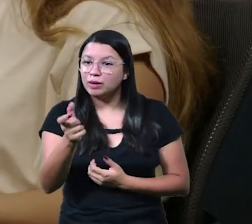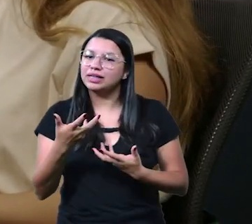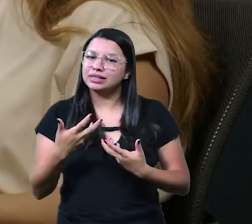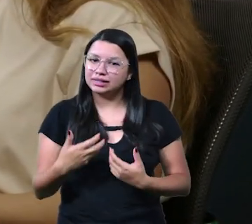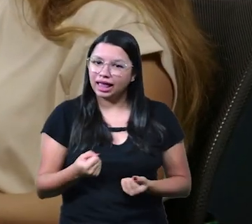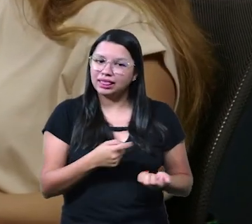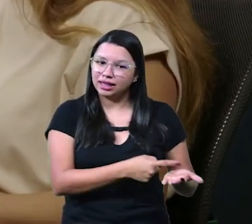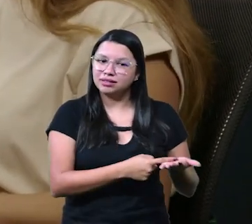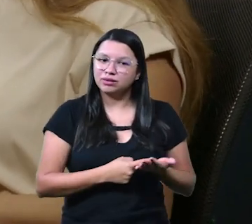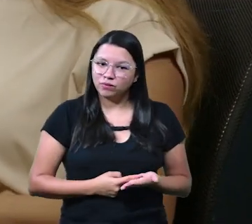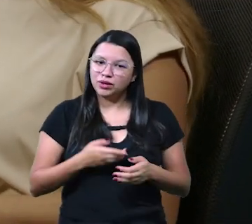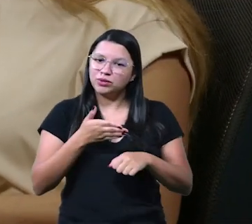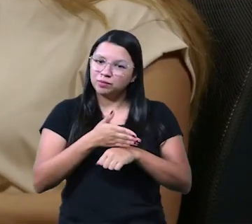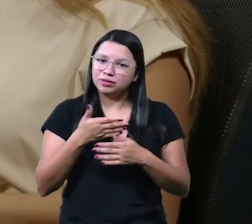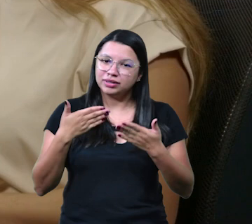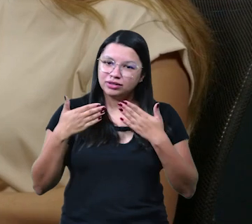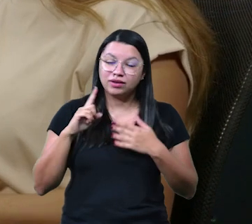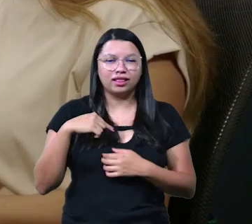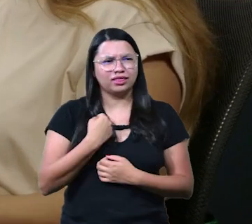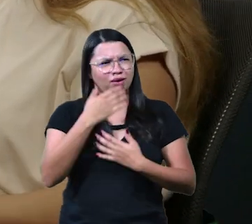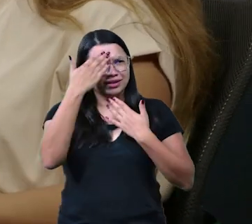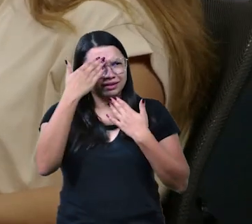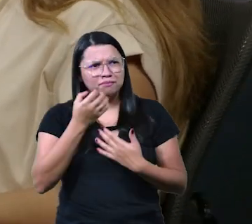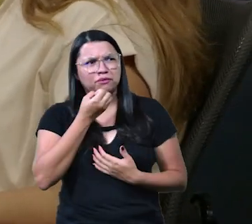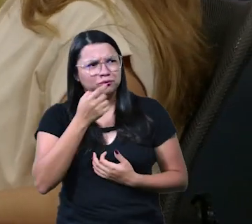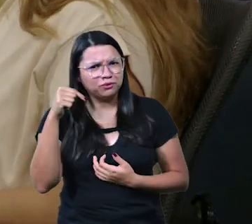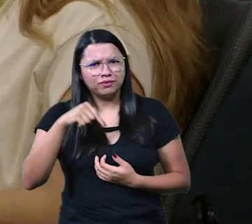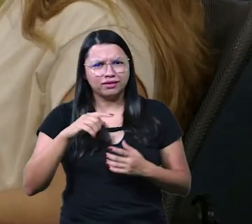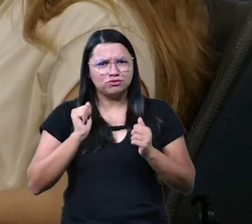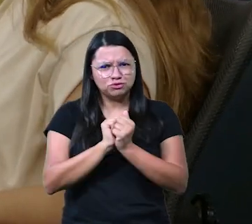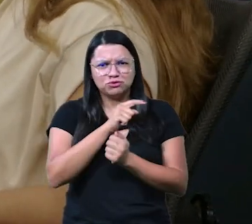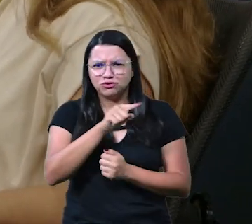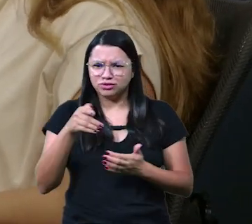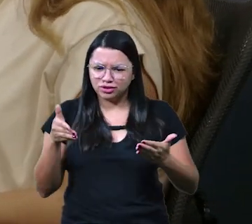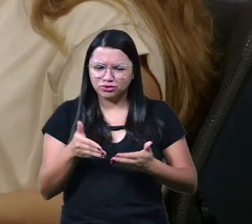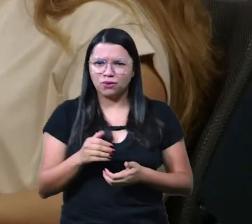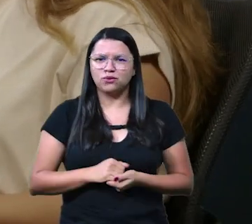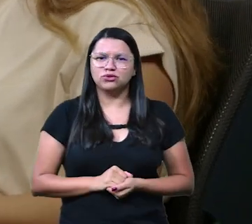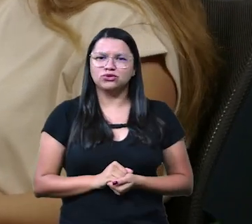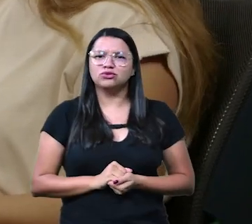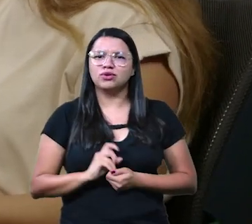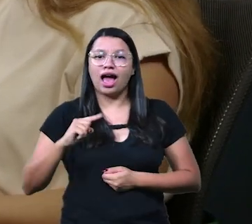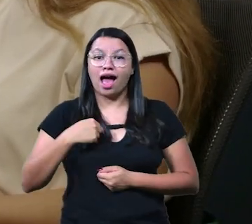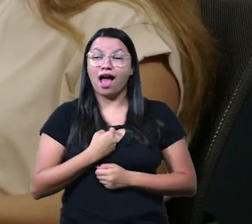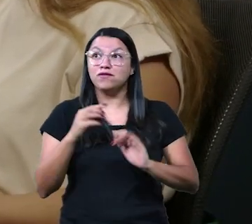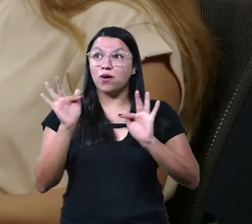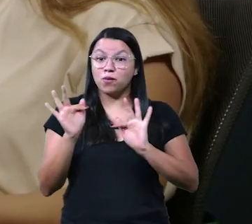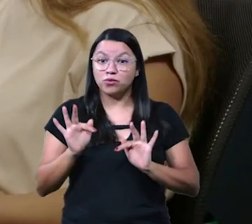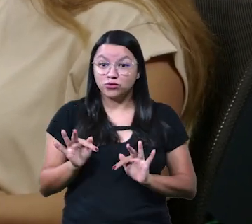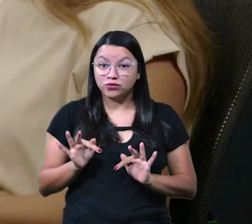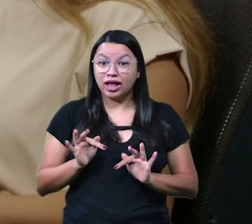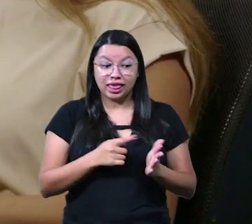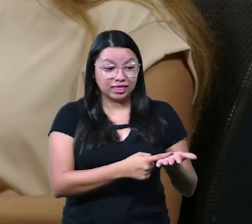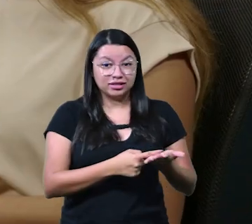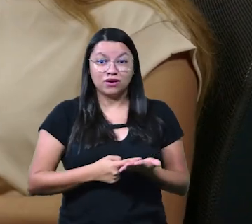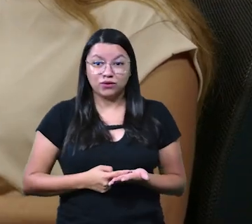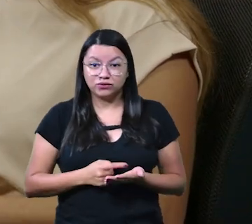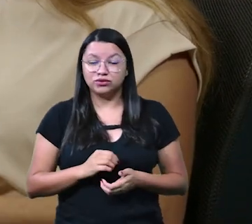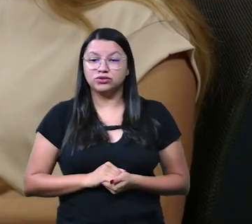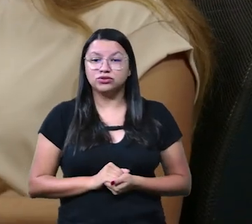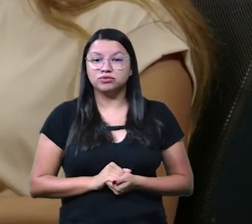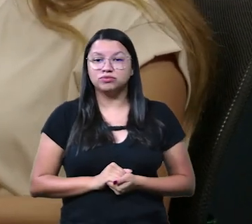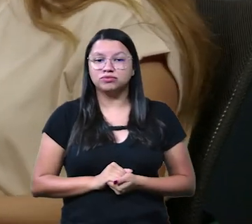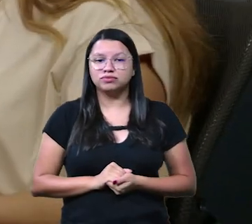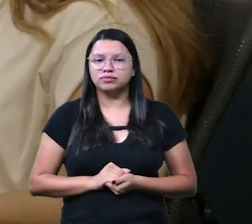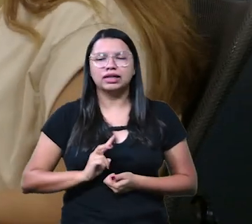dessa conversa. Nós que agradecemos, foi muito bom estar aqui com você hoje. A gente ficou muito feliz com o convite. E